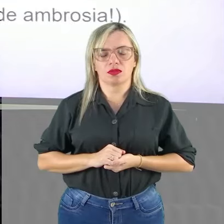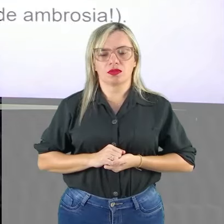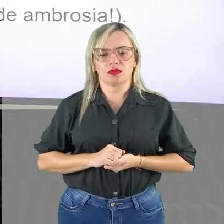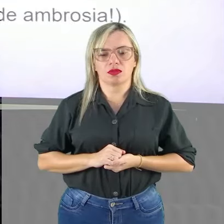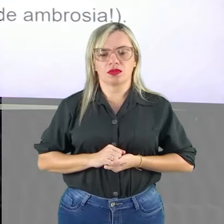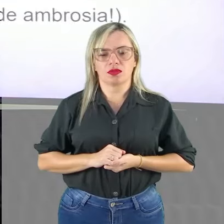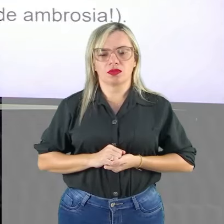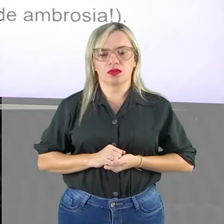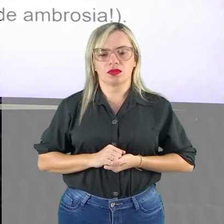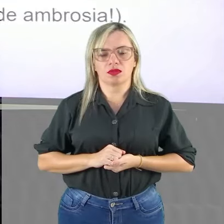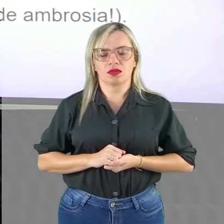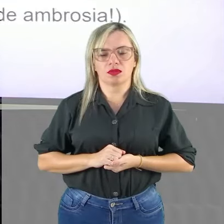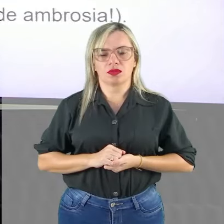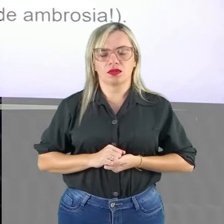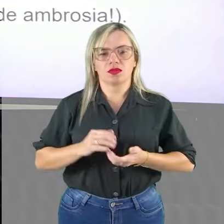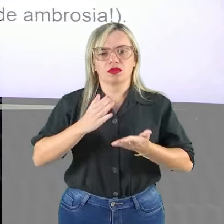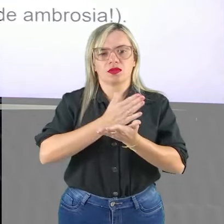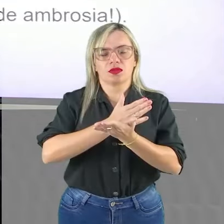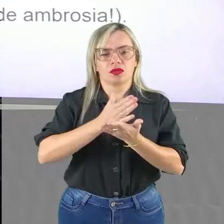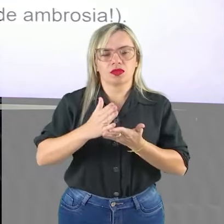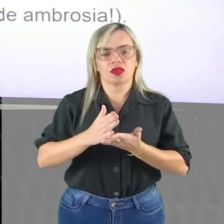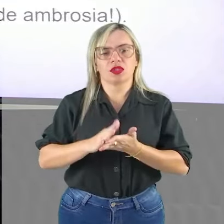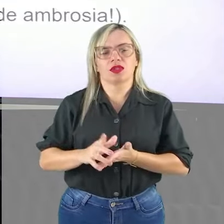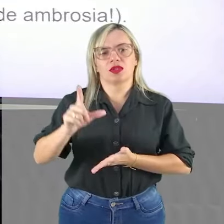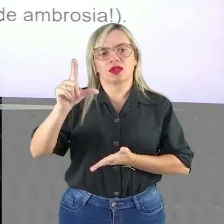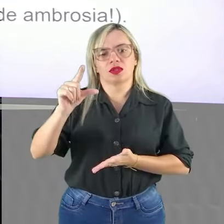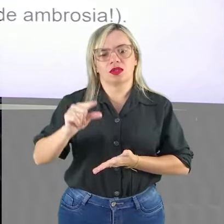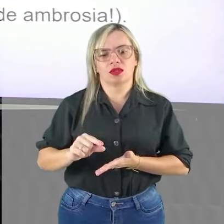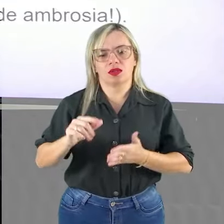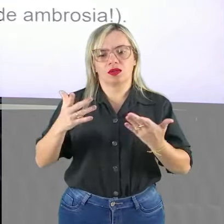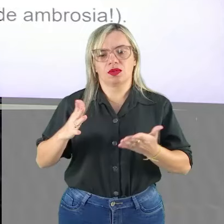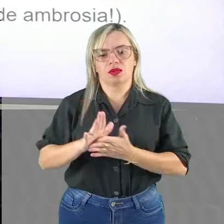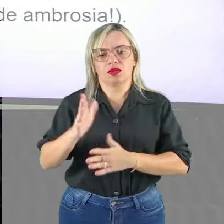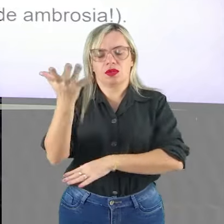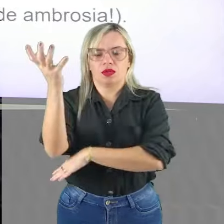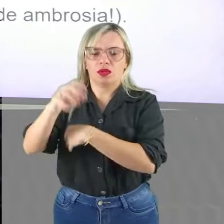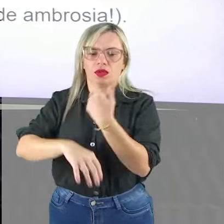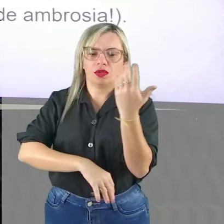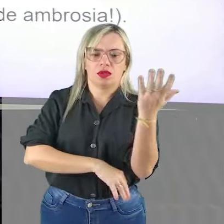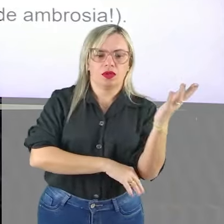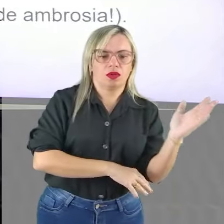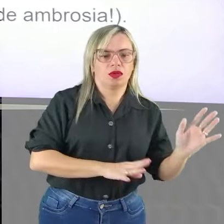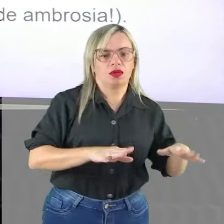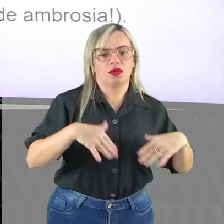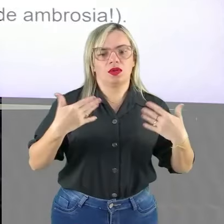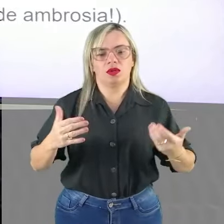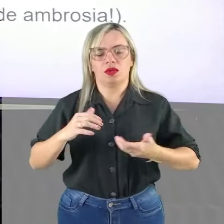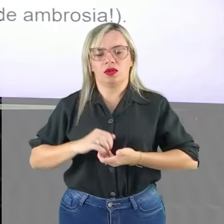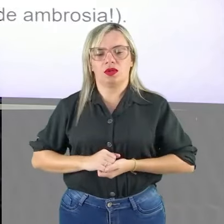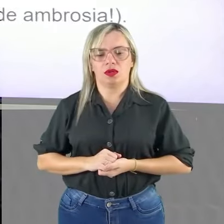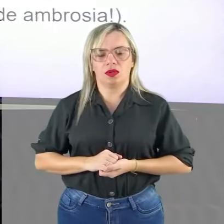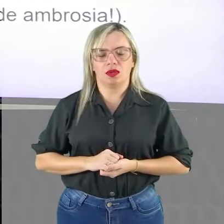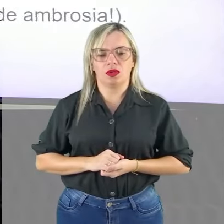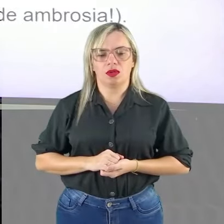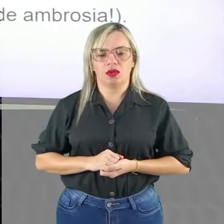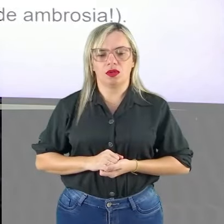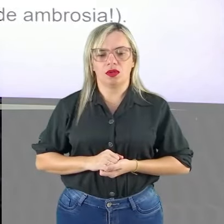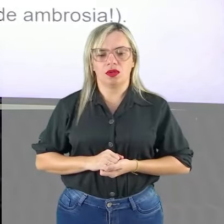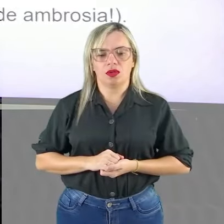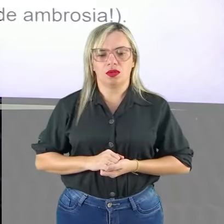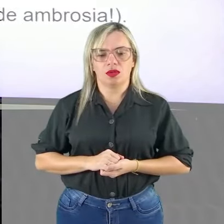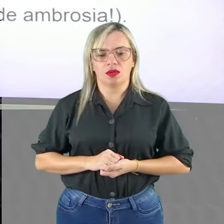Rios sibas aqui ele começa a falar um pouco da natureza não é som Bales são flor e aportam